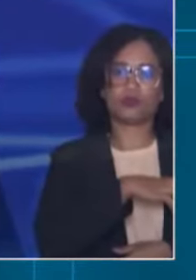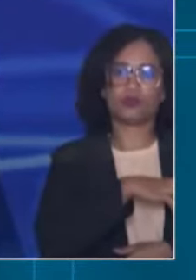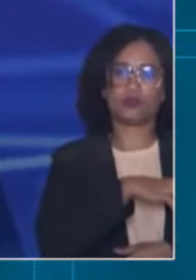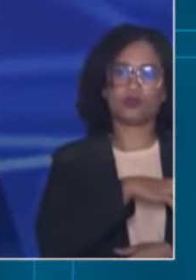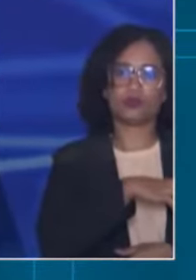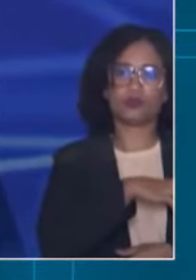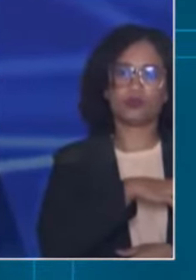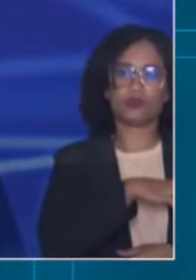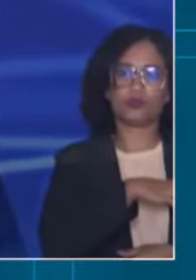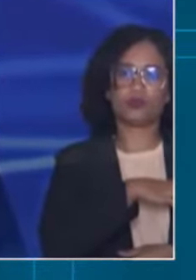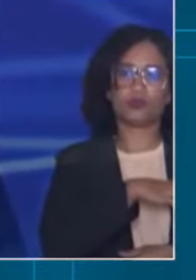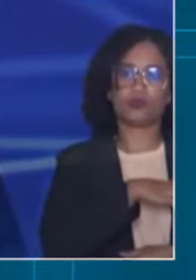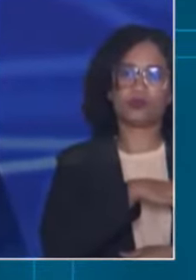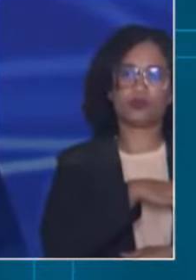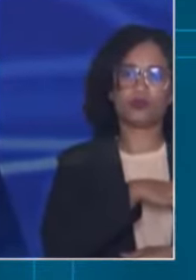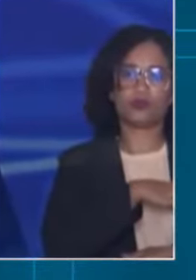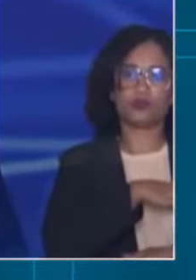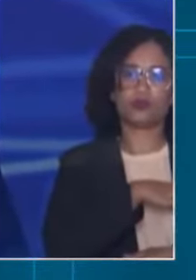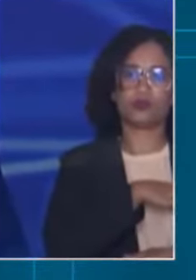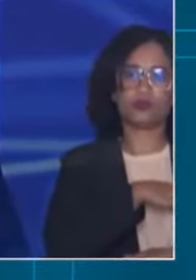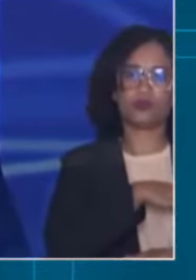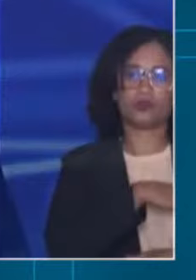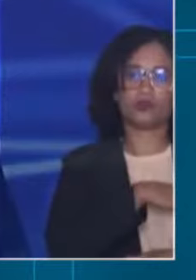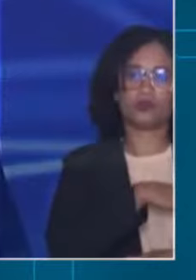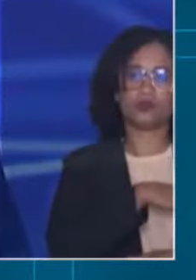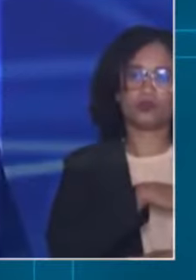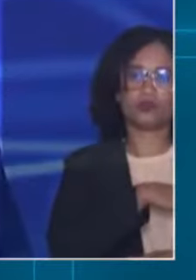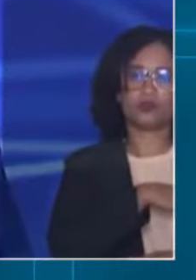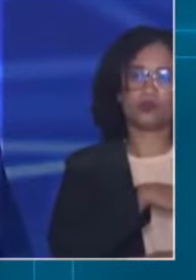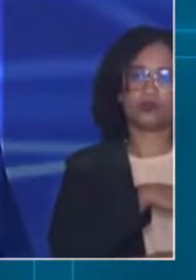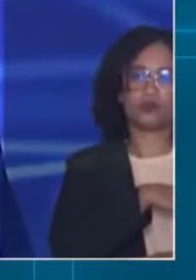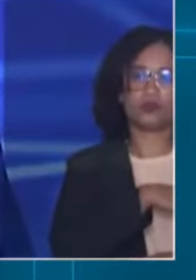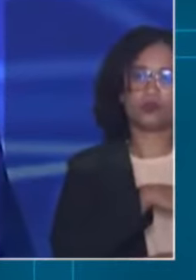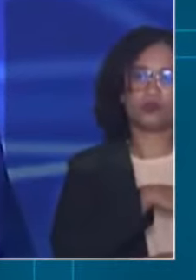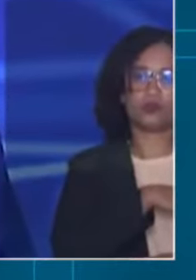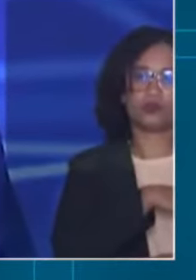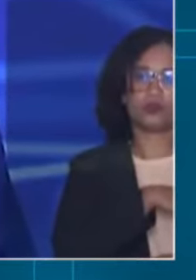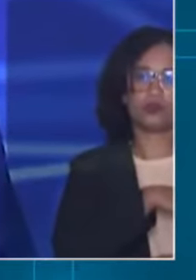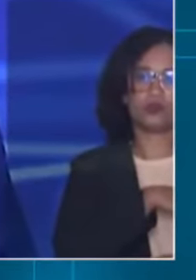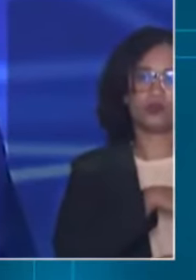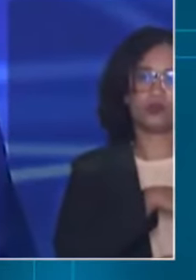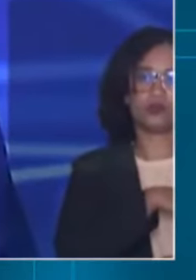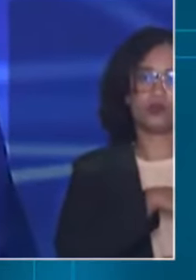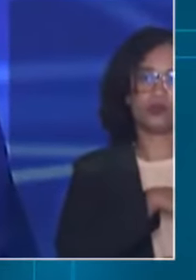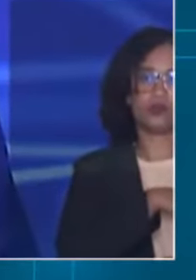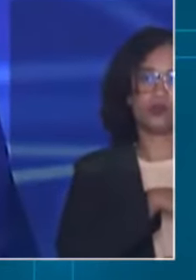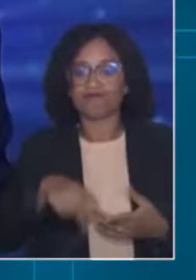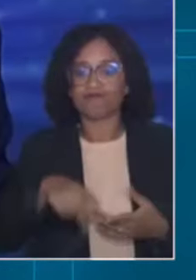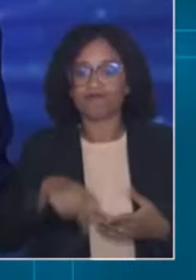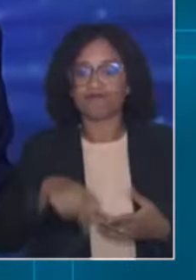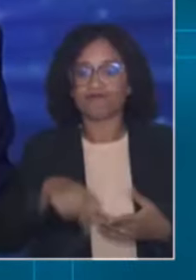elegendo. Então, Salvador, na verdade, nunca elegeu um prefeito do PT, apesar das pessoas terem essa ideia